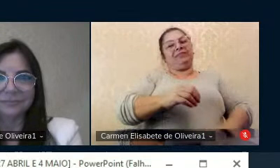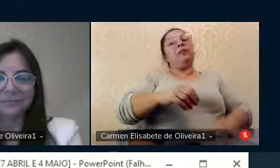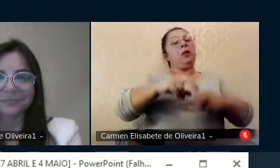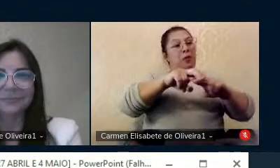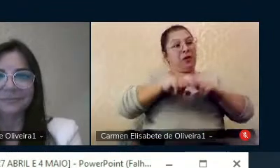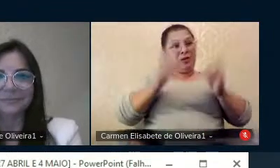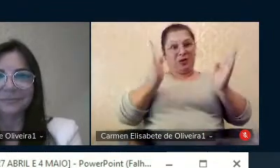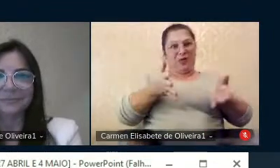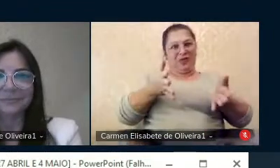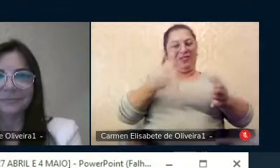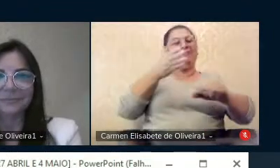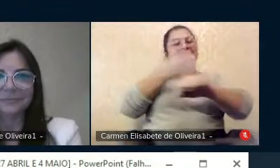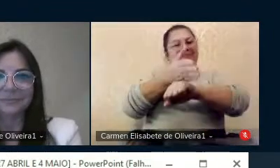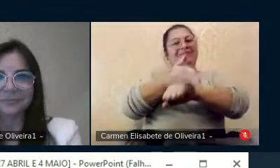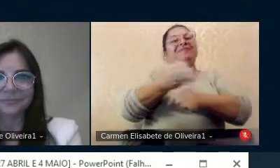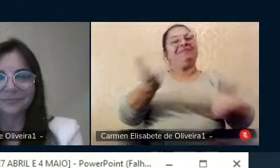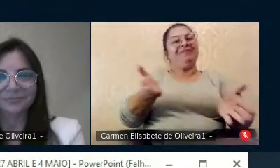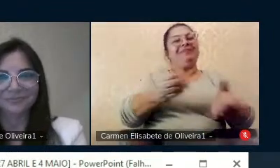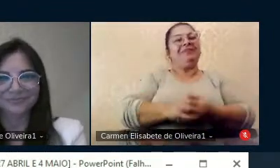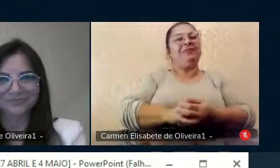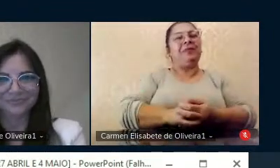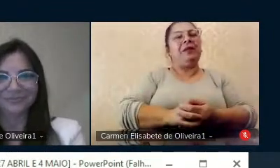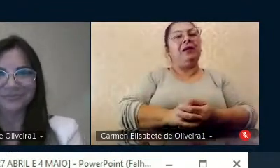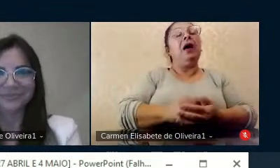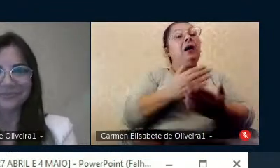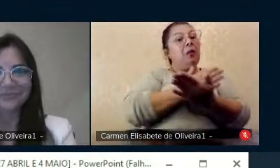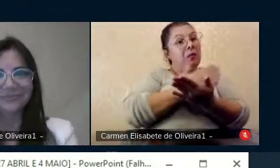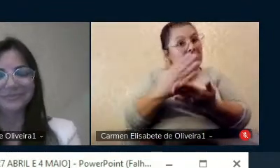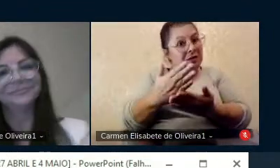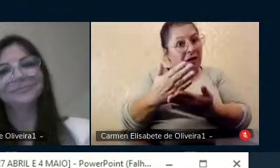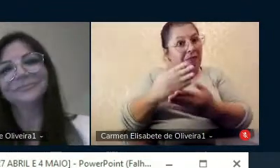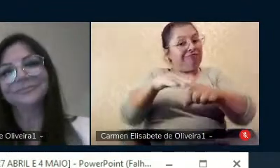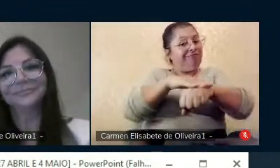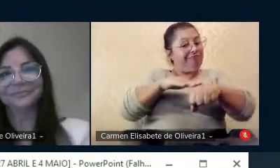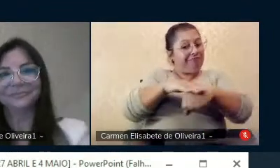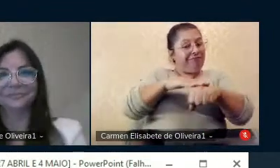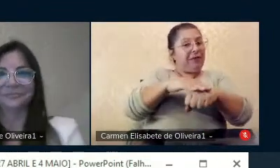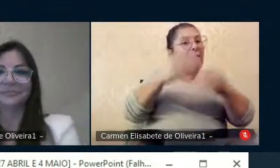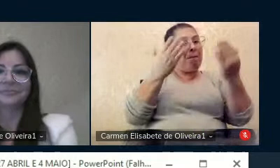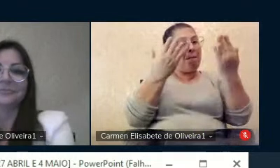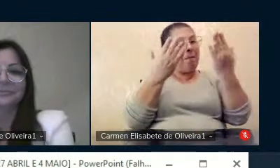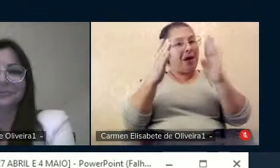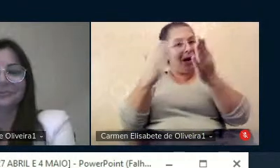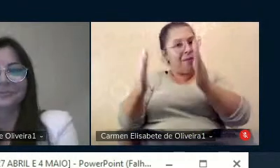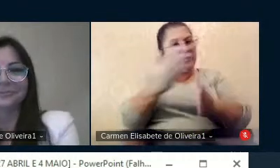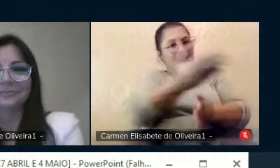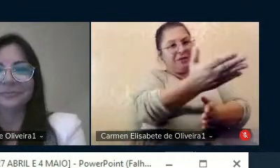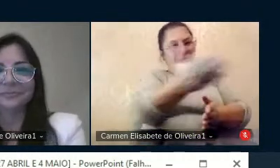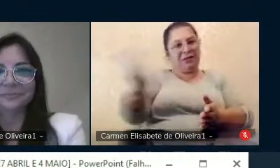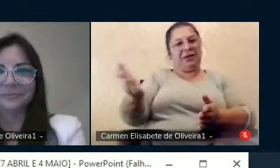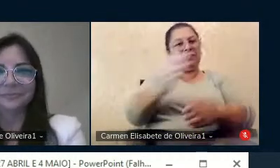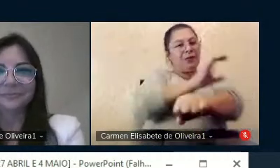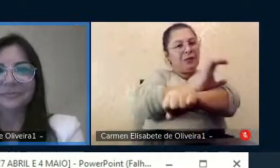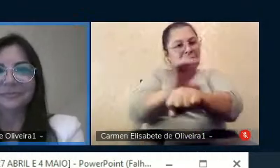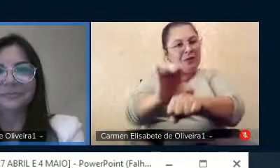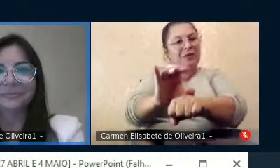aqui. Eu quero começar essa nossa conversa parabenizando vocês por esse curso